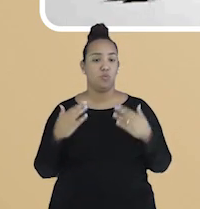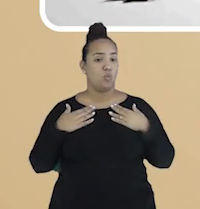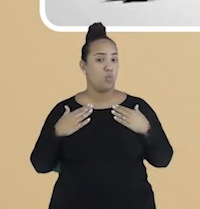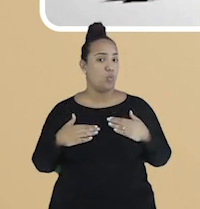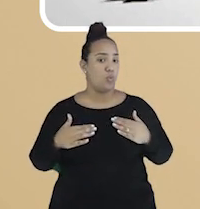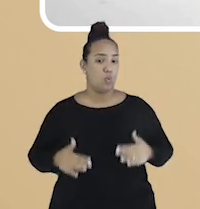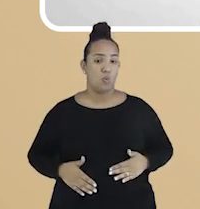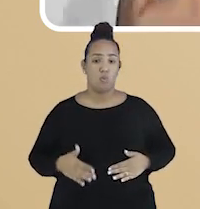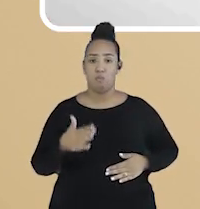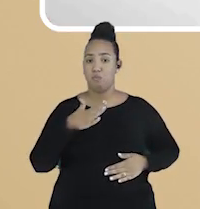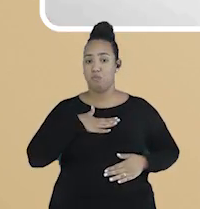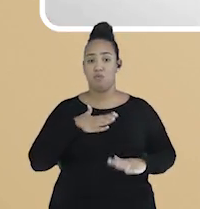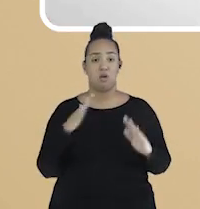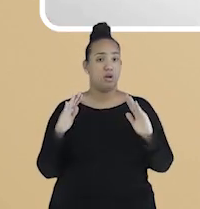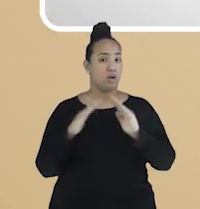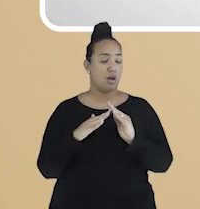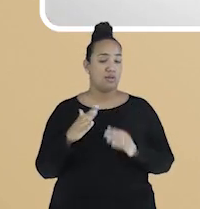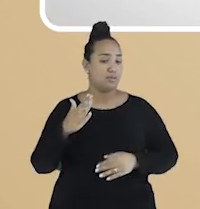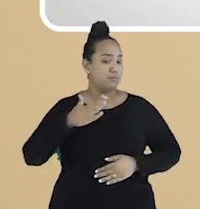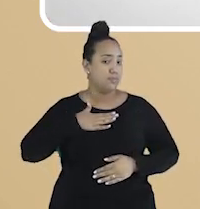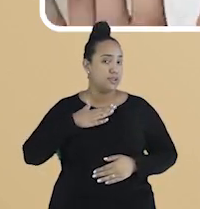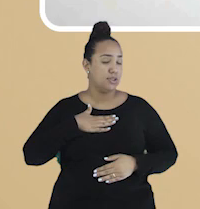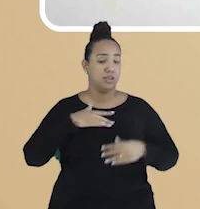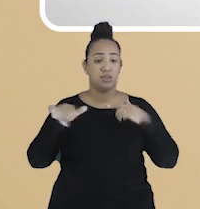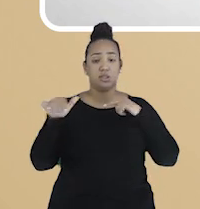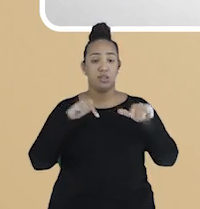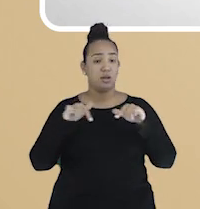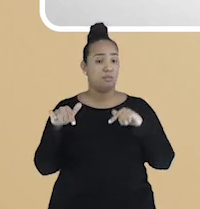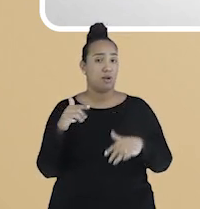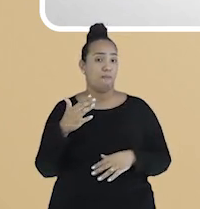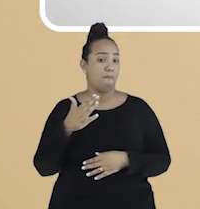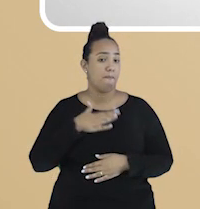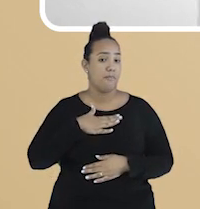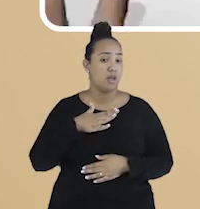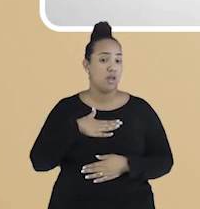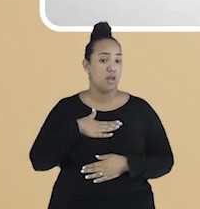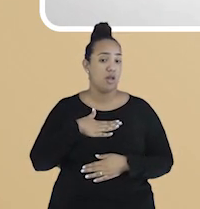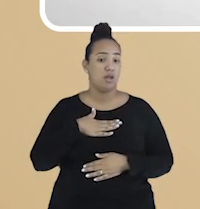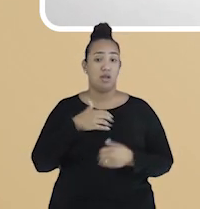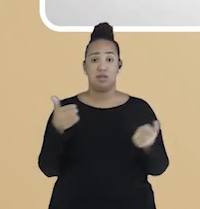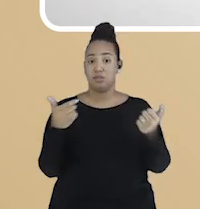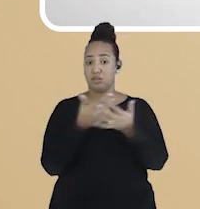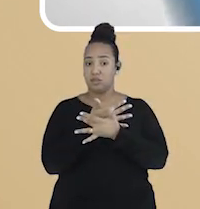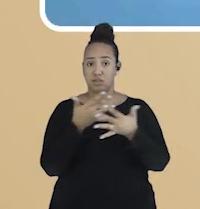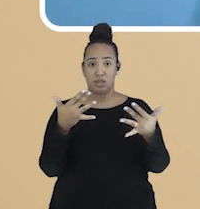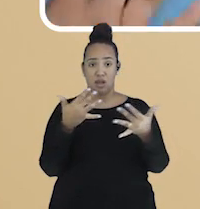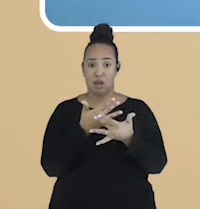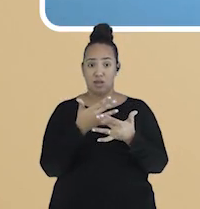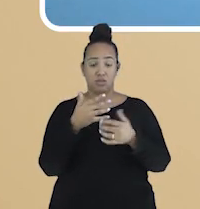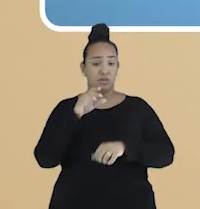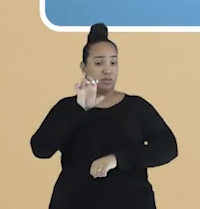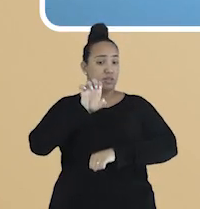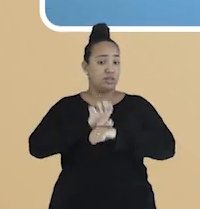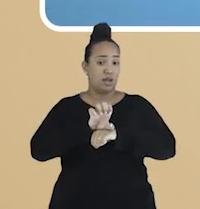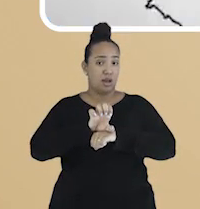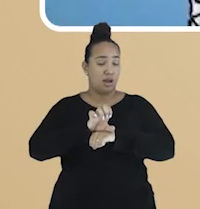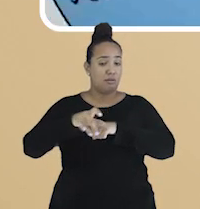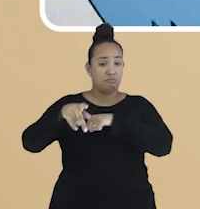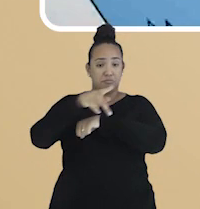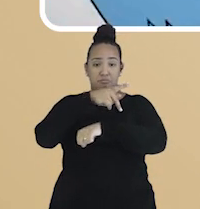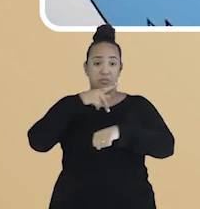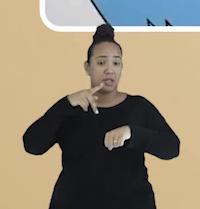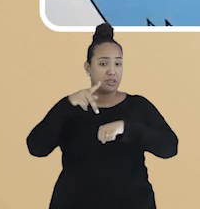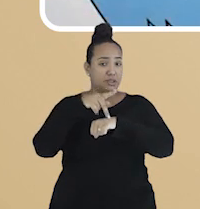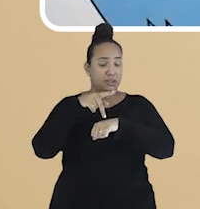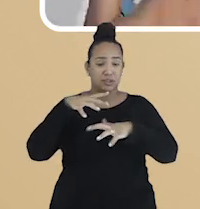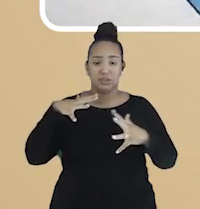seu corpo, a sua casa, o seu trabalho, a sua cidade, o seu estado, o